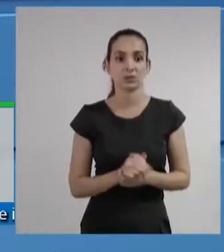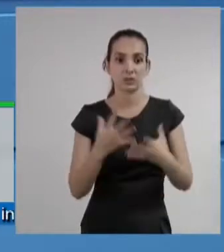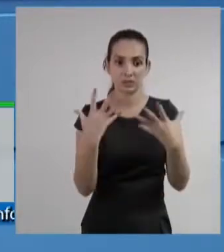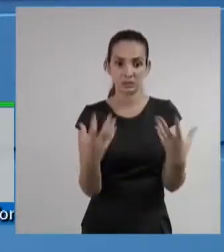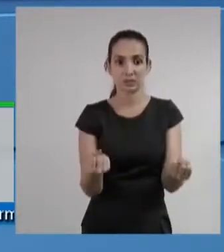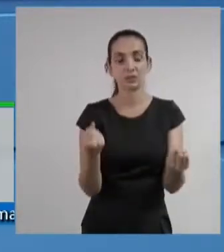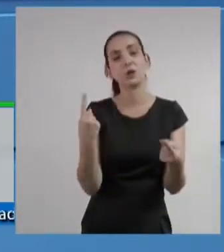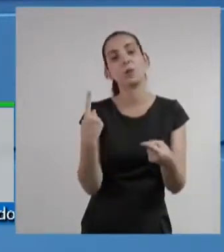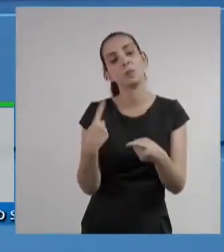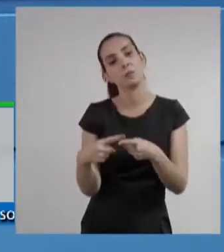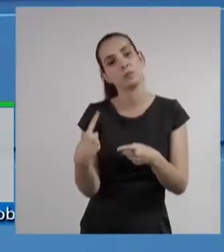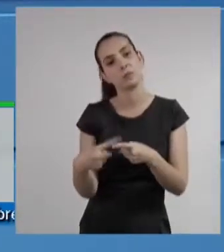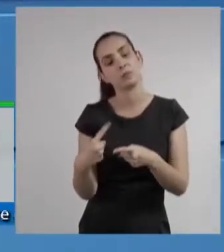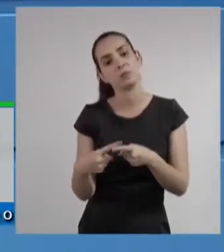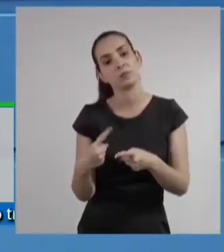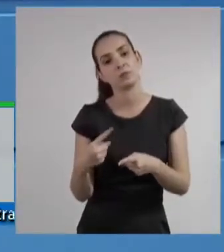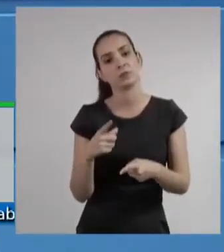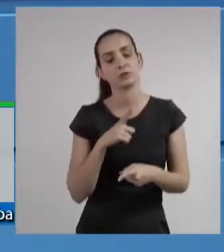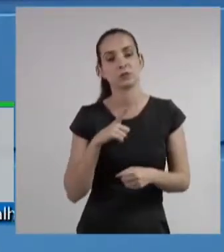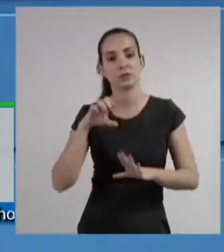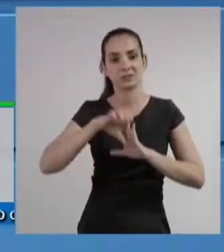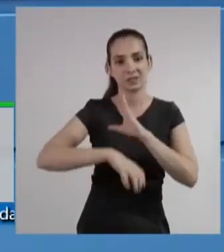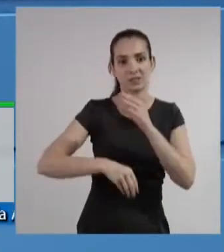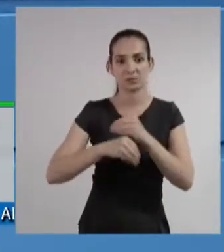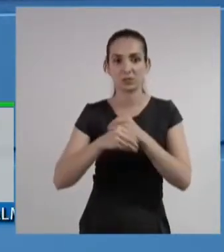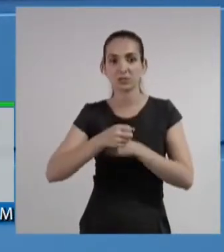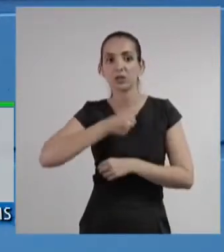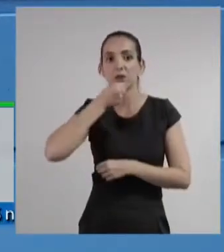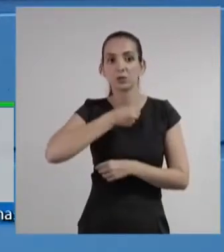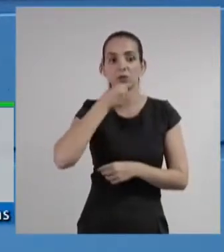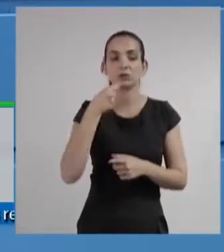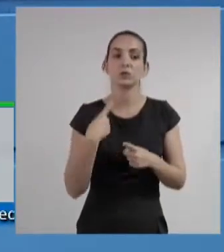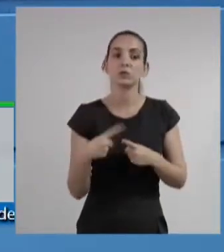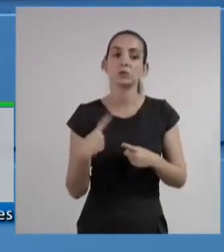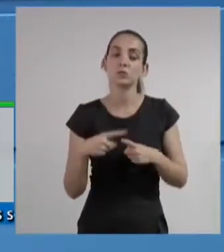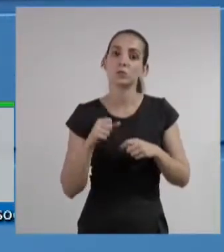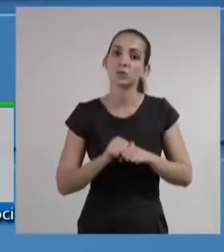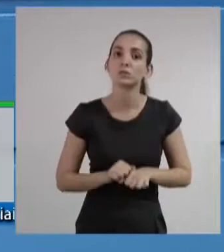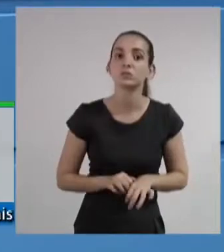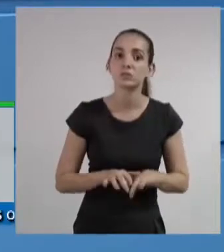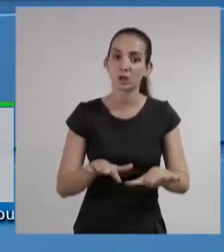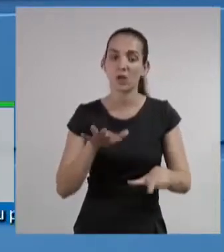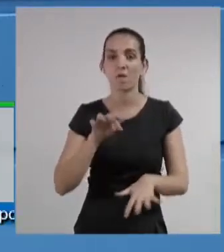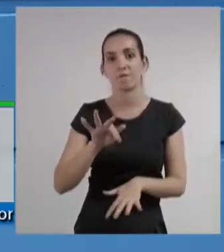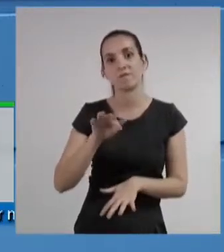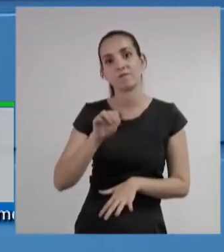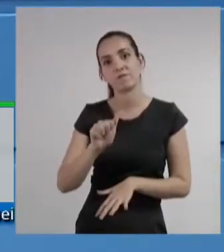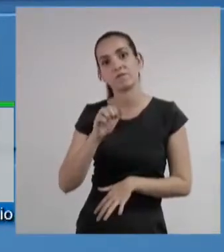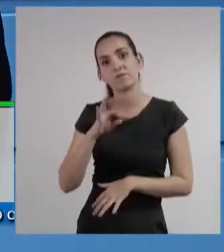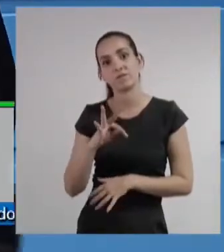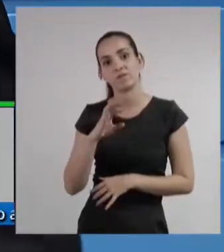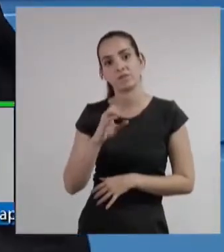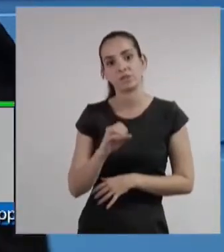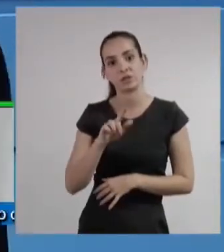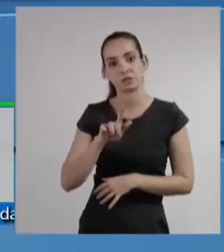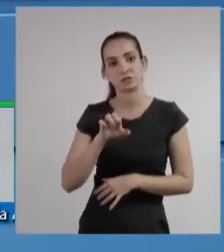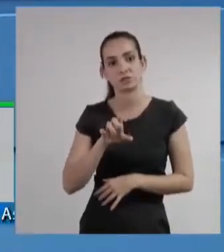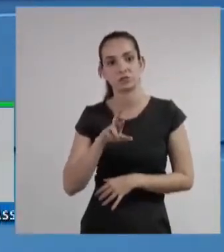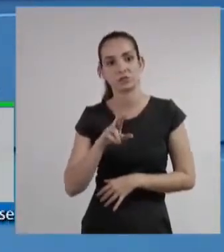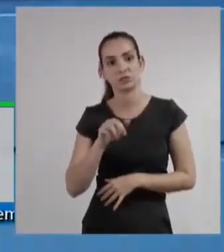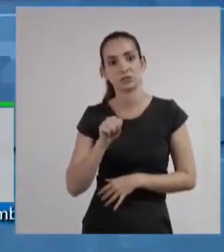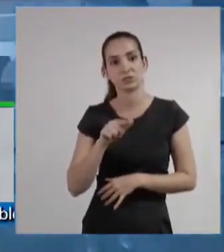acatasse essa emenda oral para estender o fato gerador até 29 de junho de 2018. Já